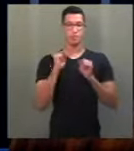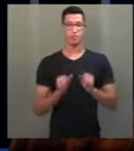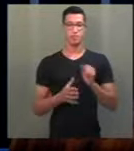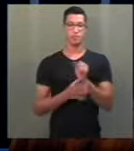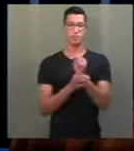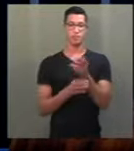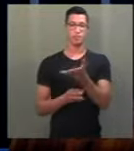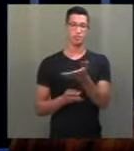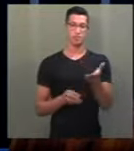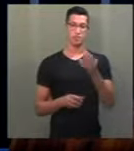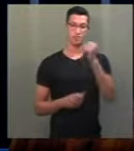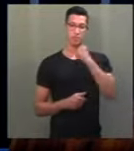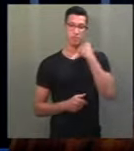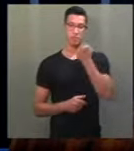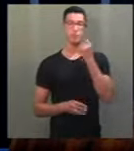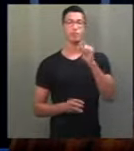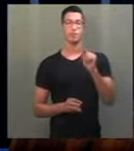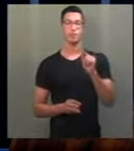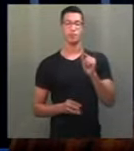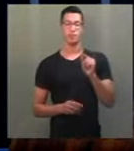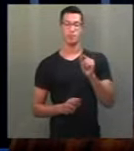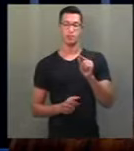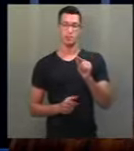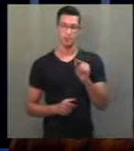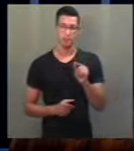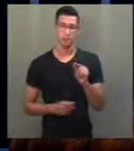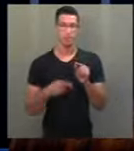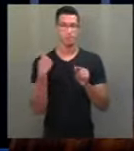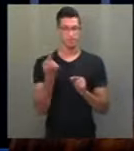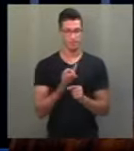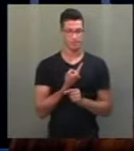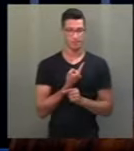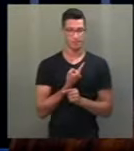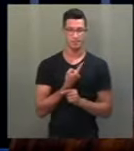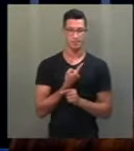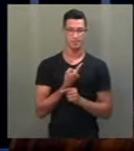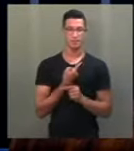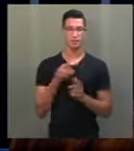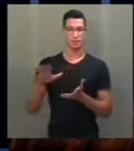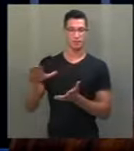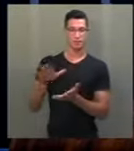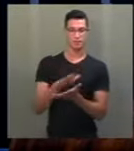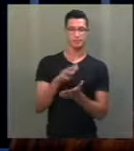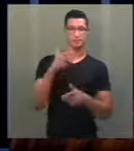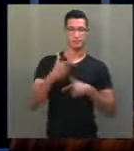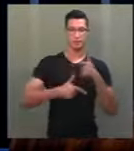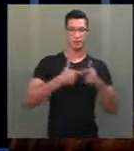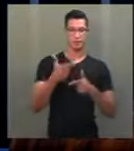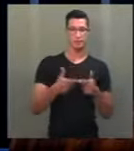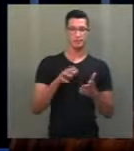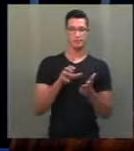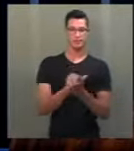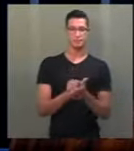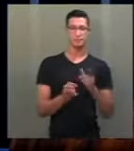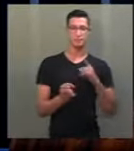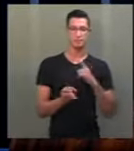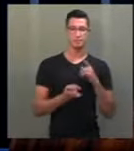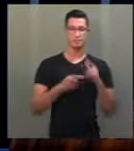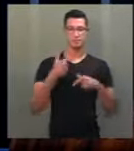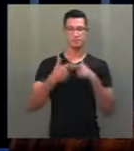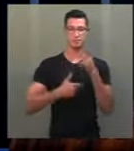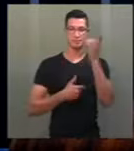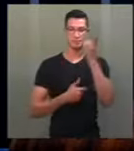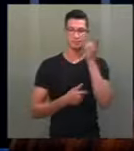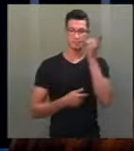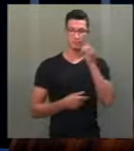aos senhores senadores que nós acumulamos esse trabalho, e aqui eu registro o trabalho do